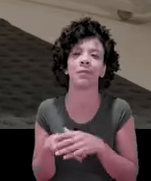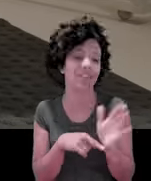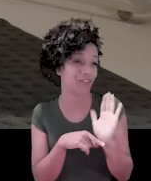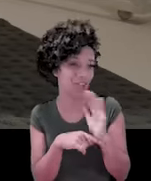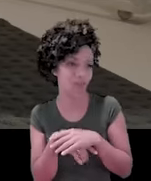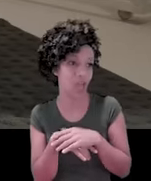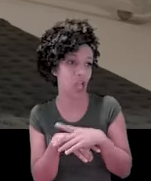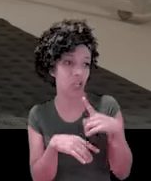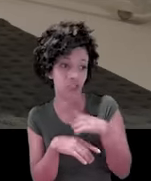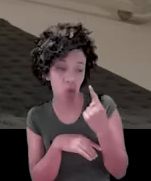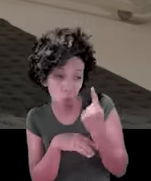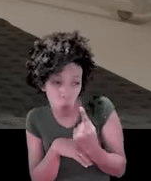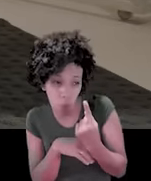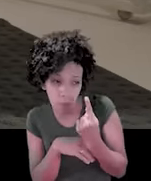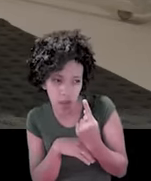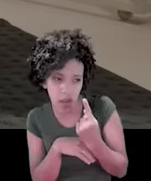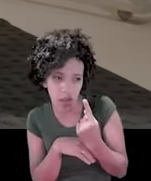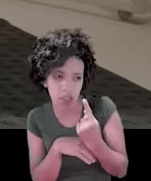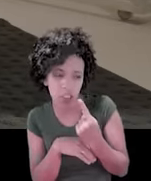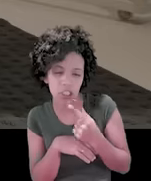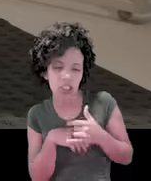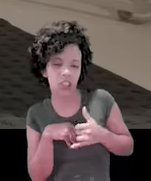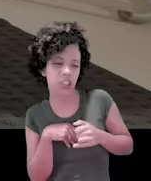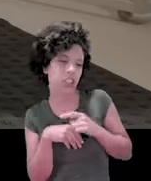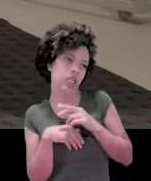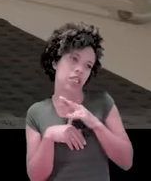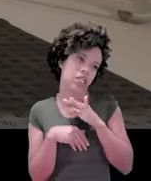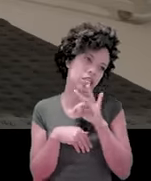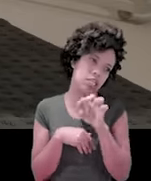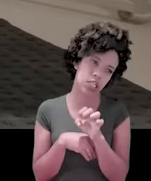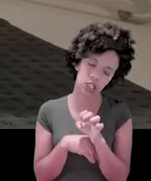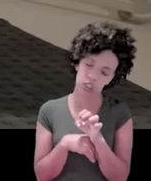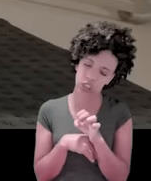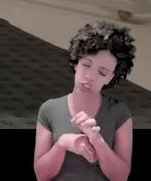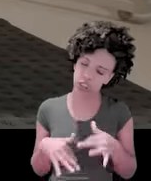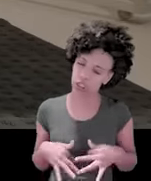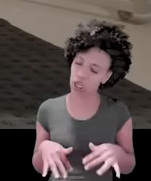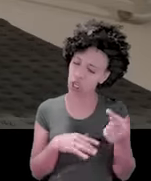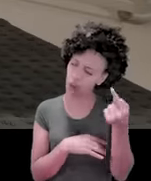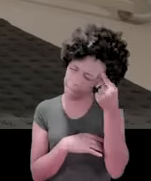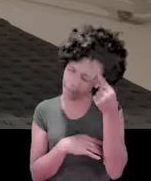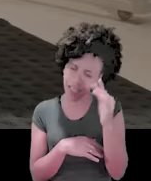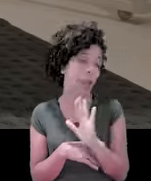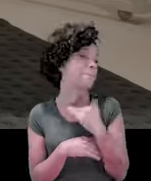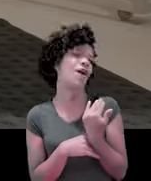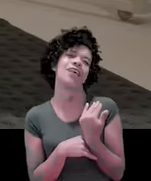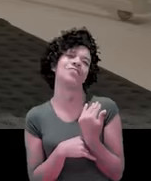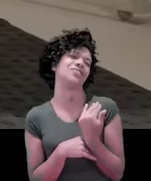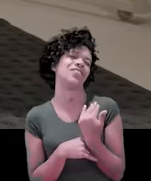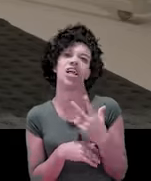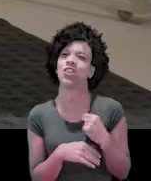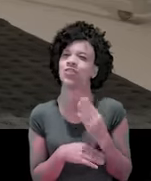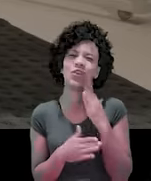vive de comédia sempre tive uma crise de gastrite e eu pensei que ia morrer naquela